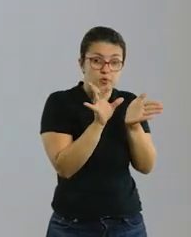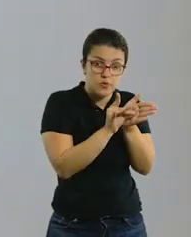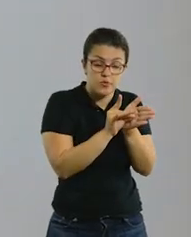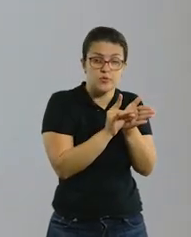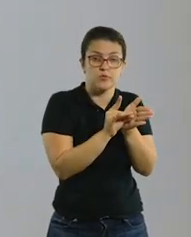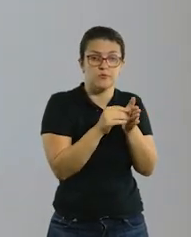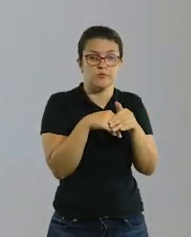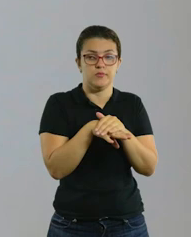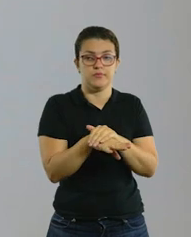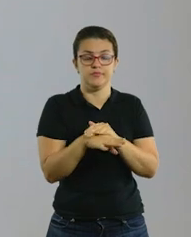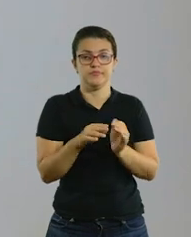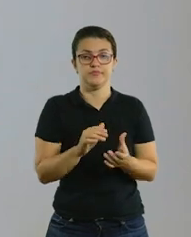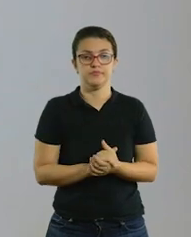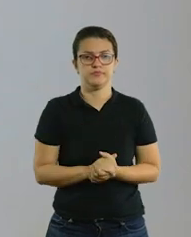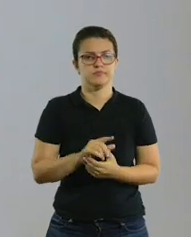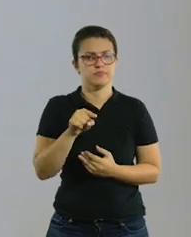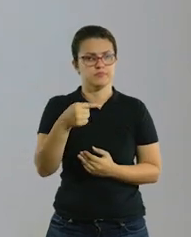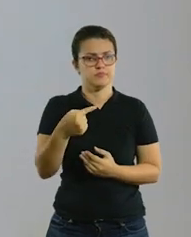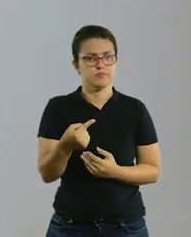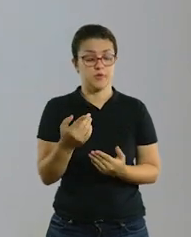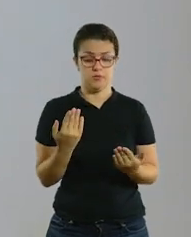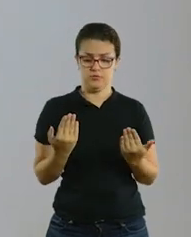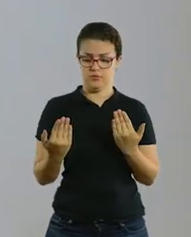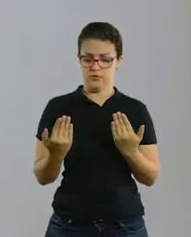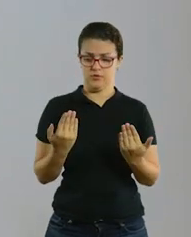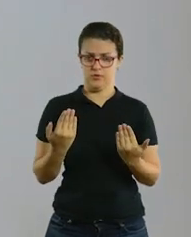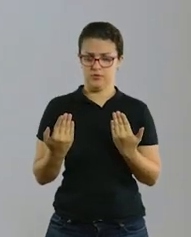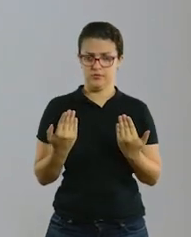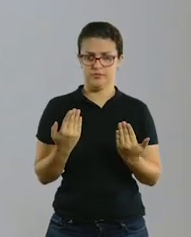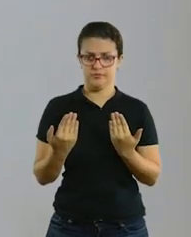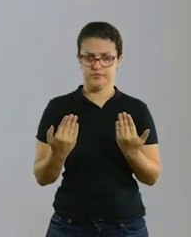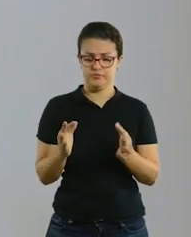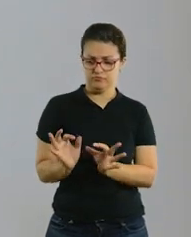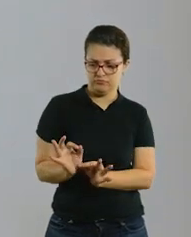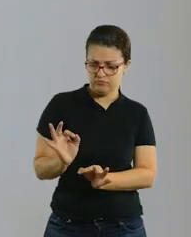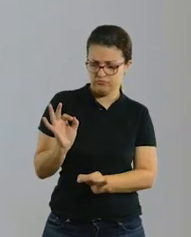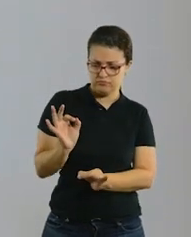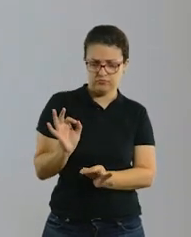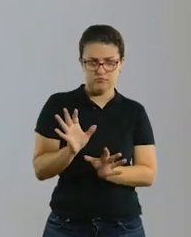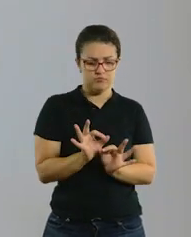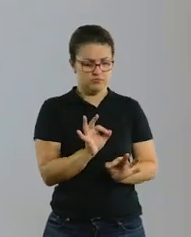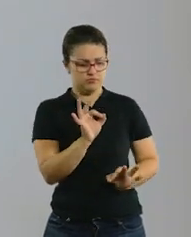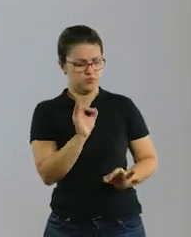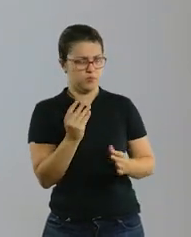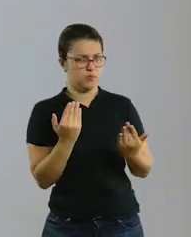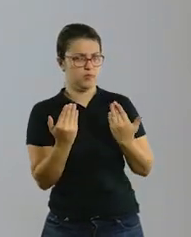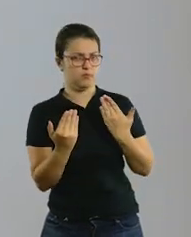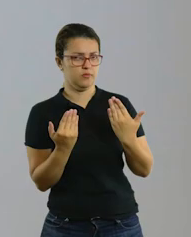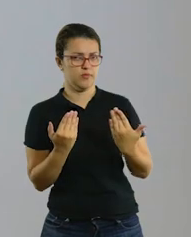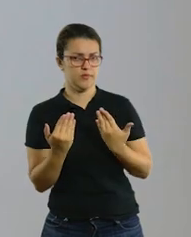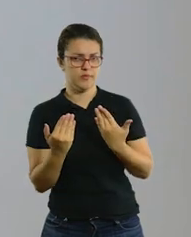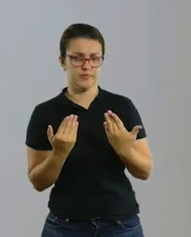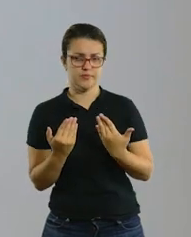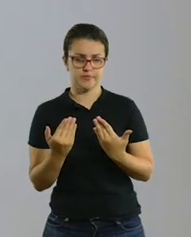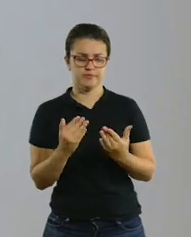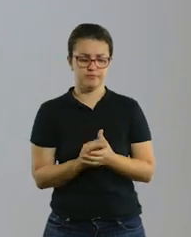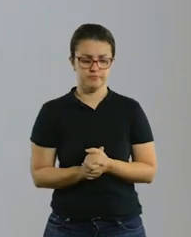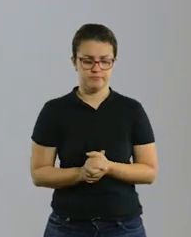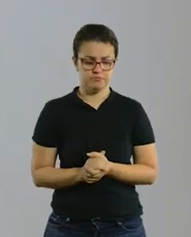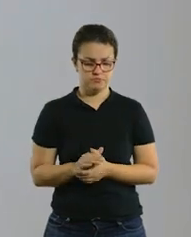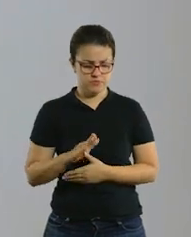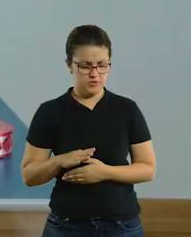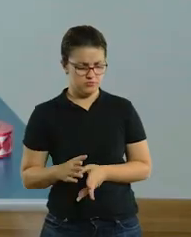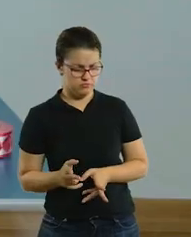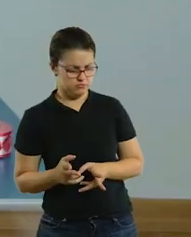esse processo, você vai fazer uma comparação. Com as duas medidas, você vai comparar e